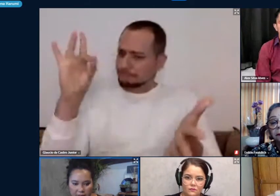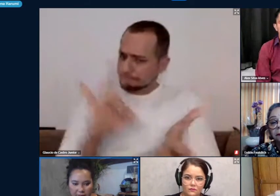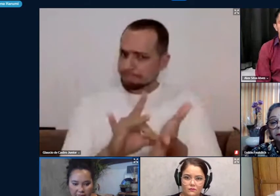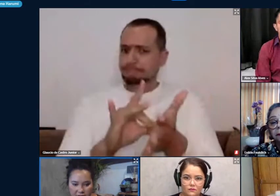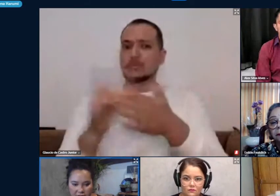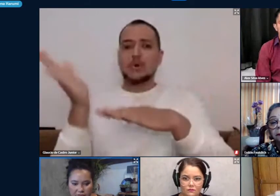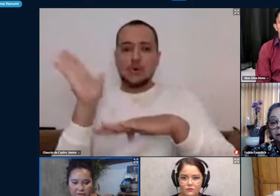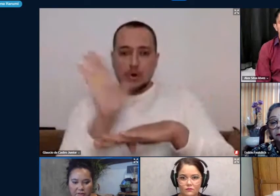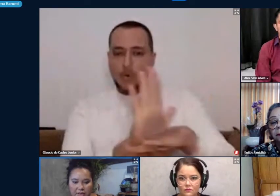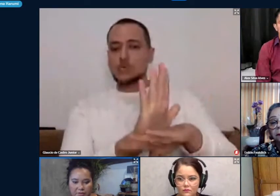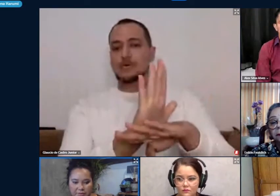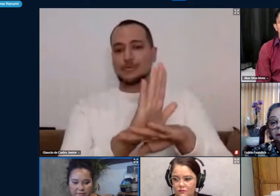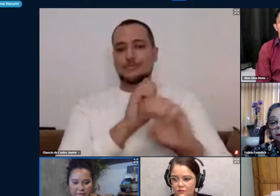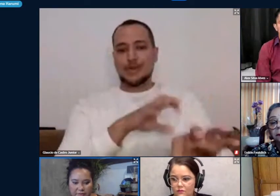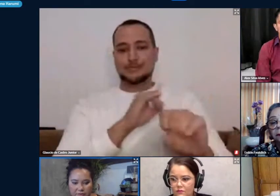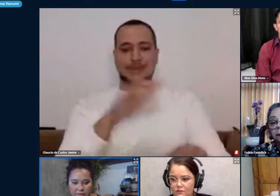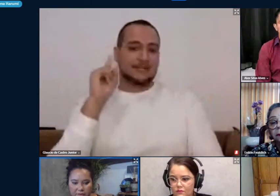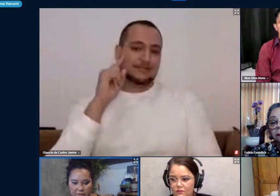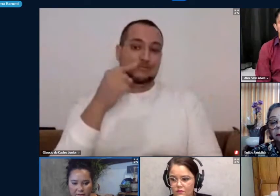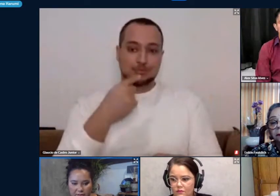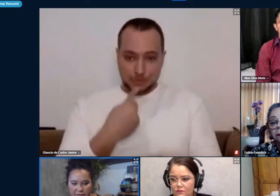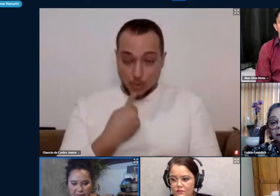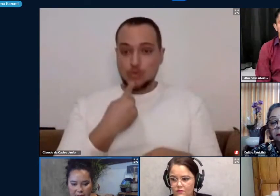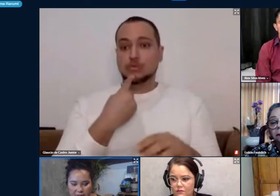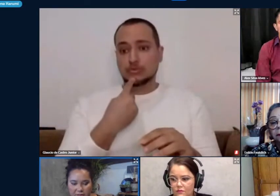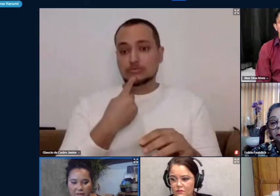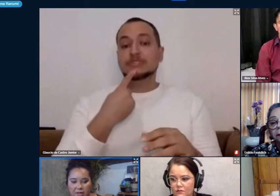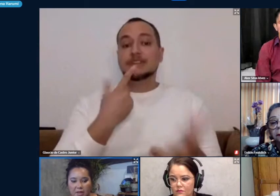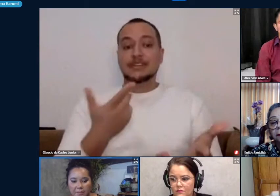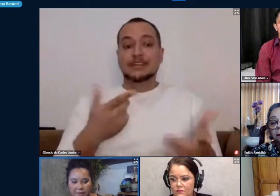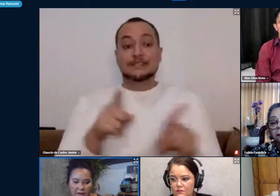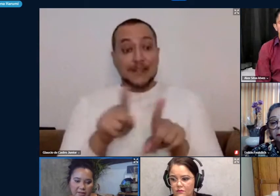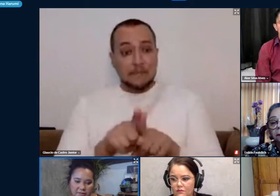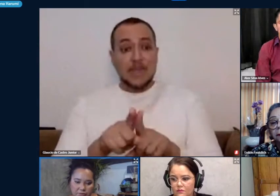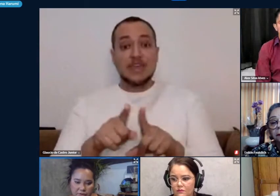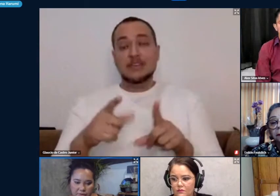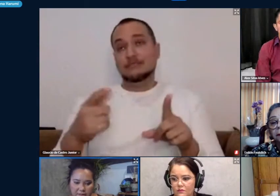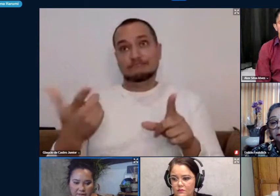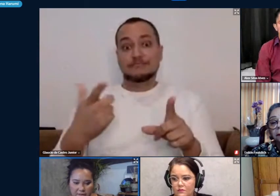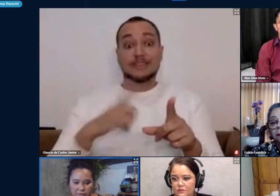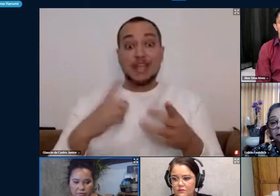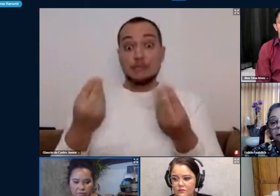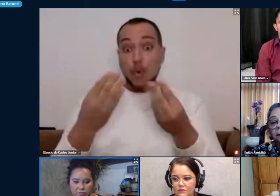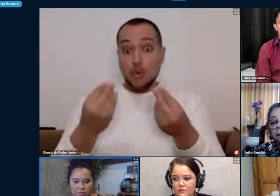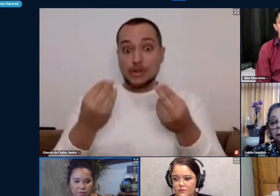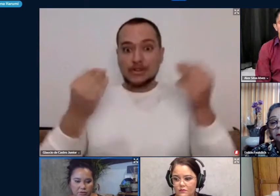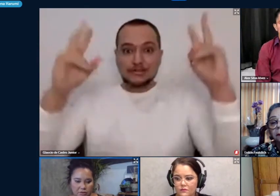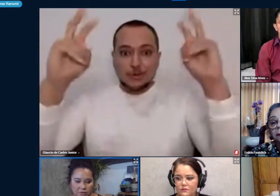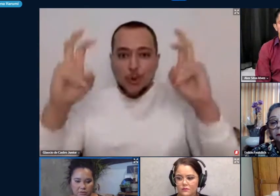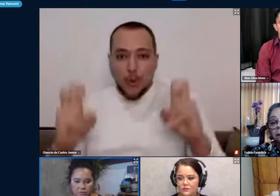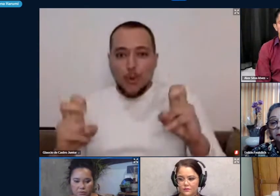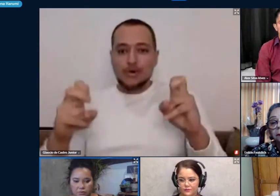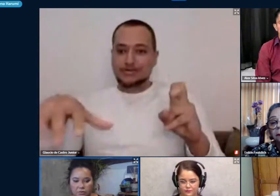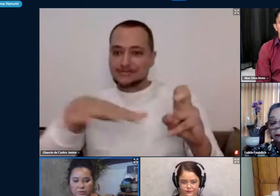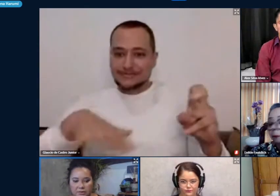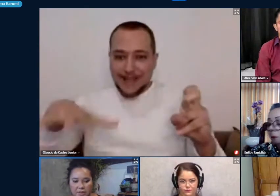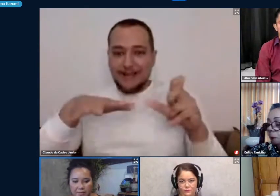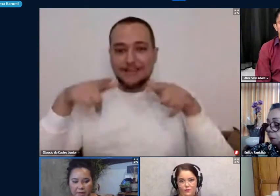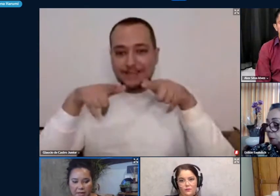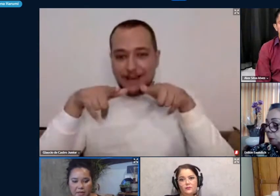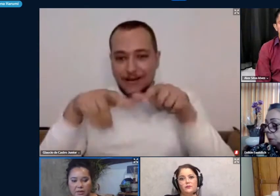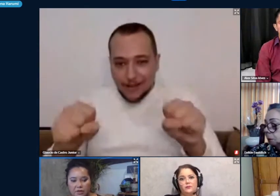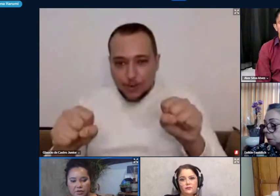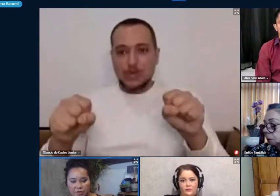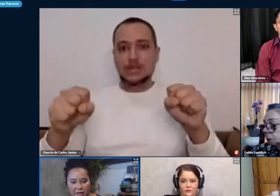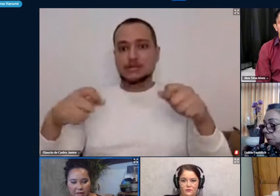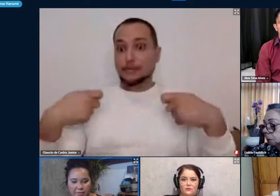porque é muito relevante, que traz observações interessantes na questão de educação dos surdos